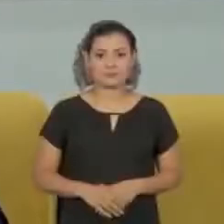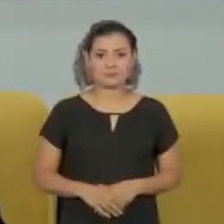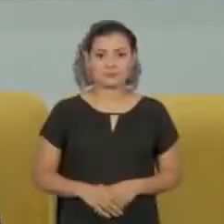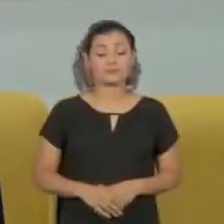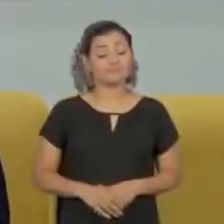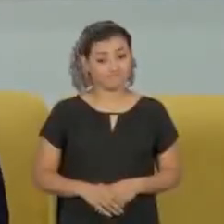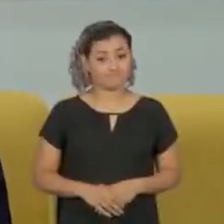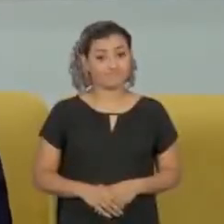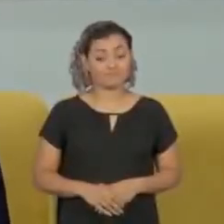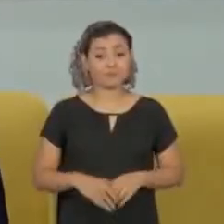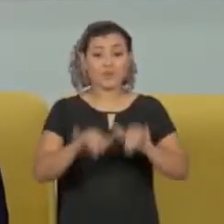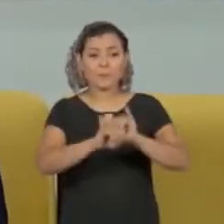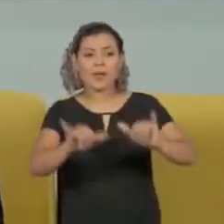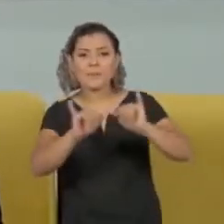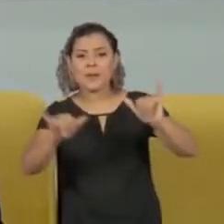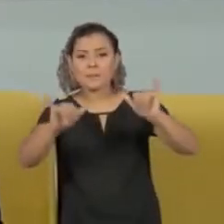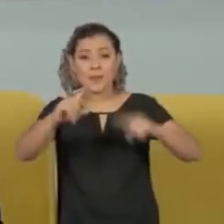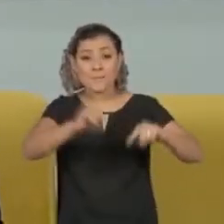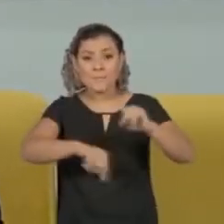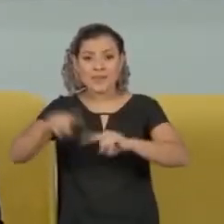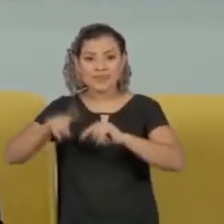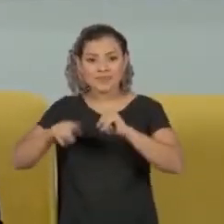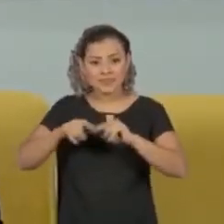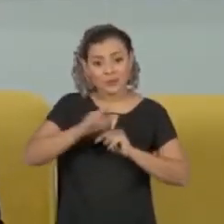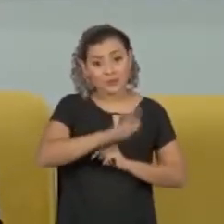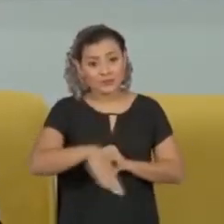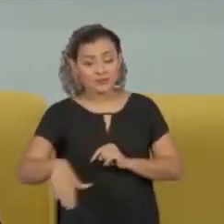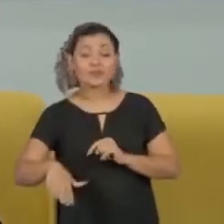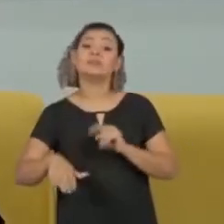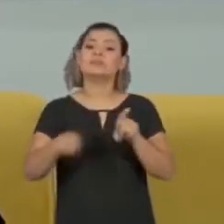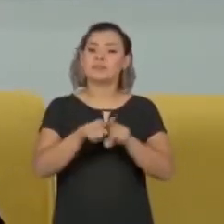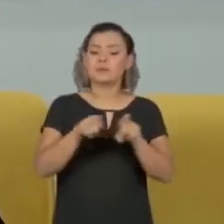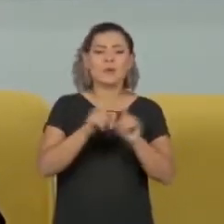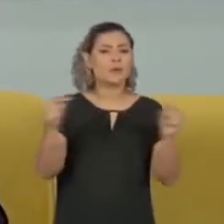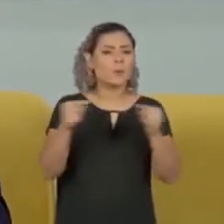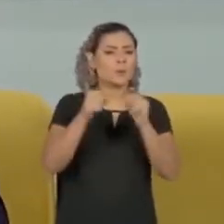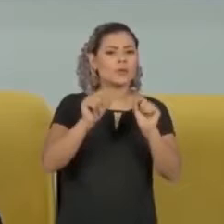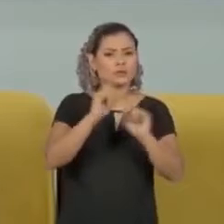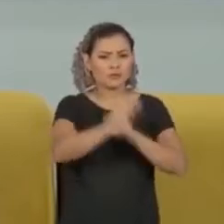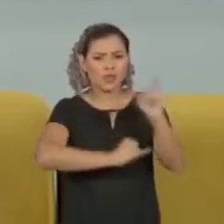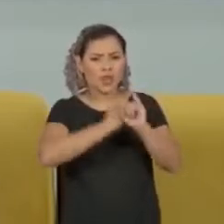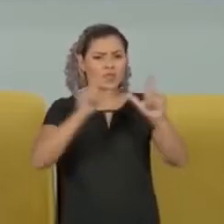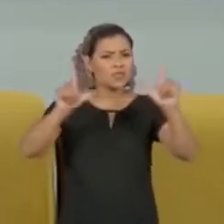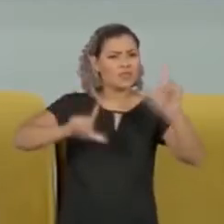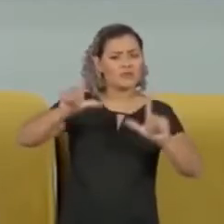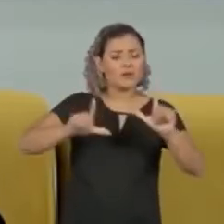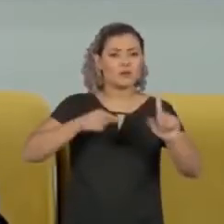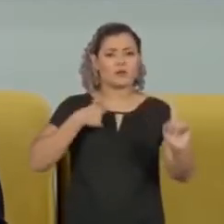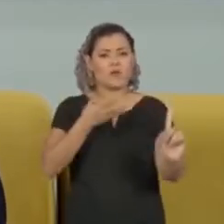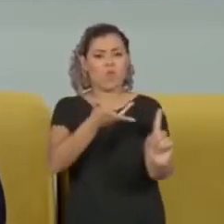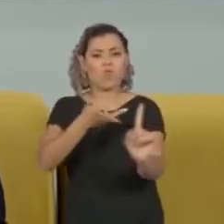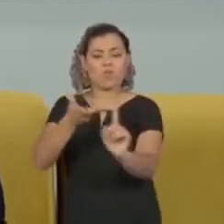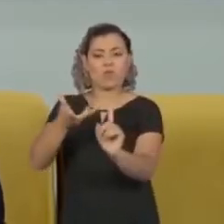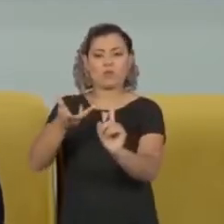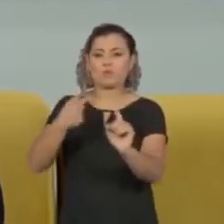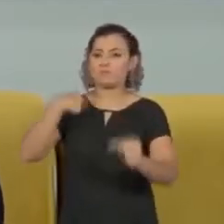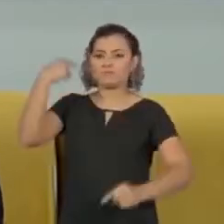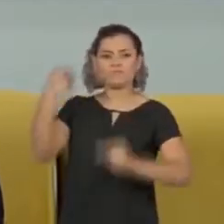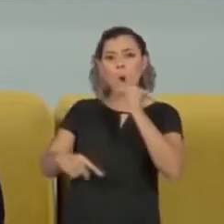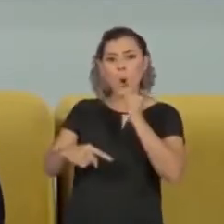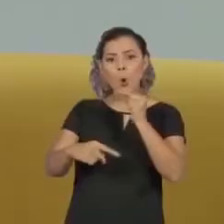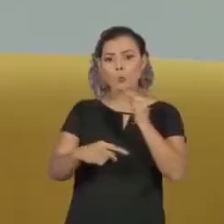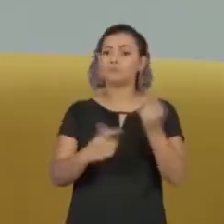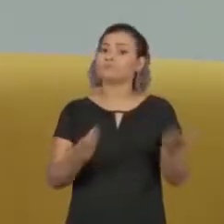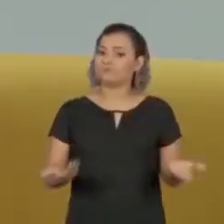e a publicidade de produtos infantis tanto na tv quanto na internet é considerada ilegal no entendimento de institutos de